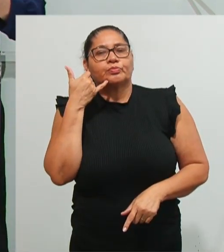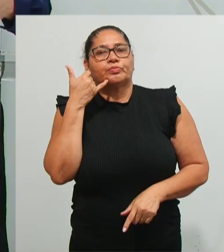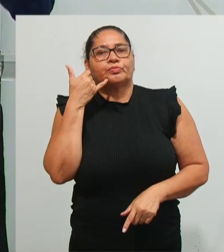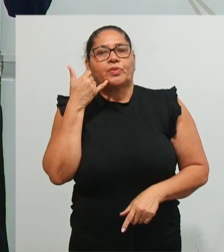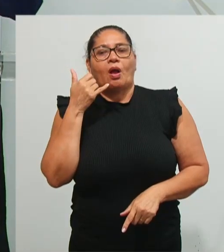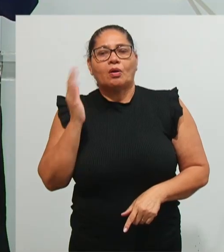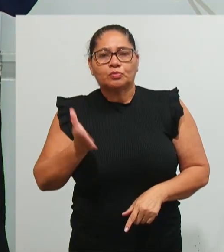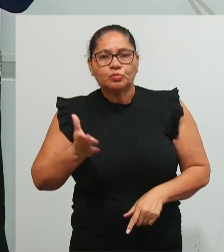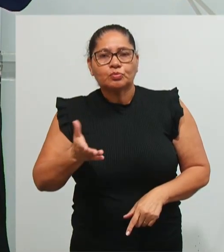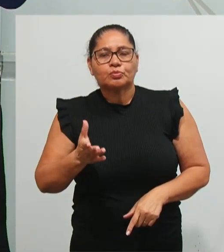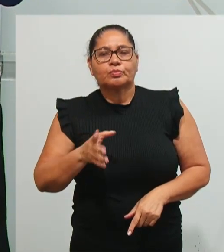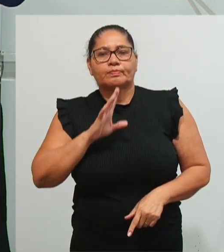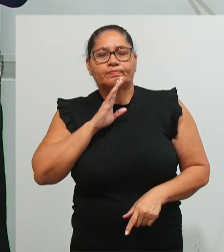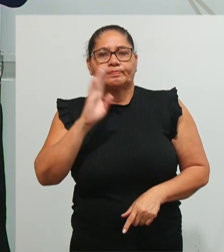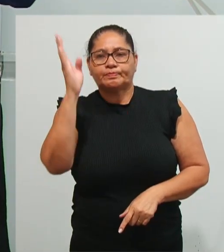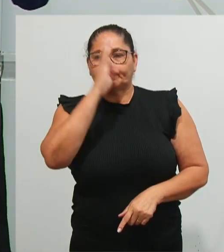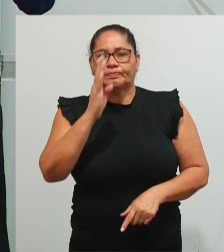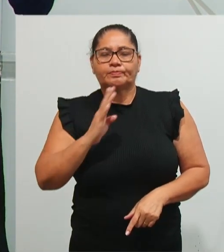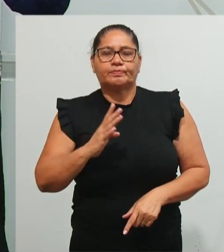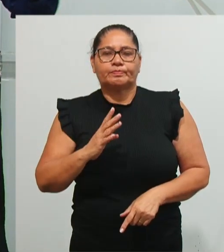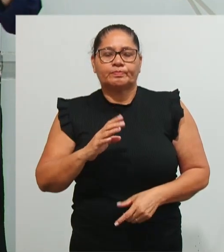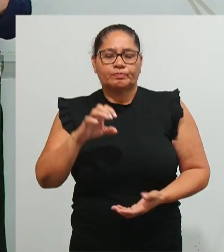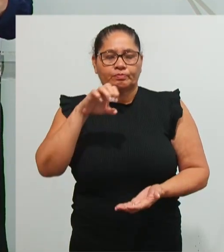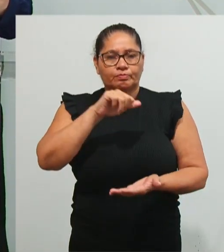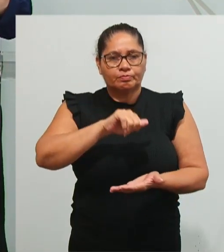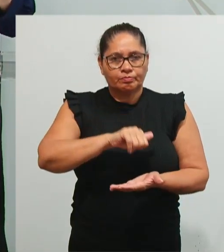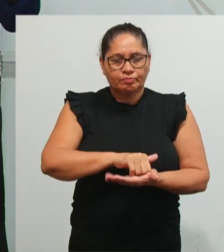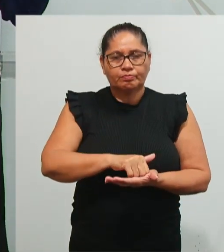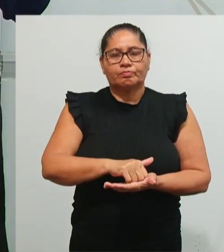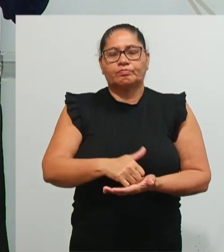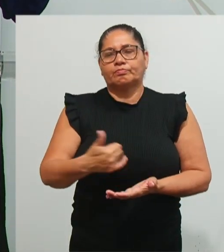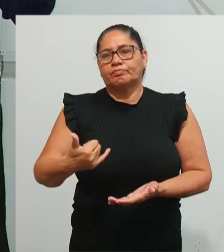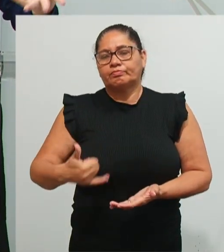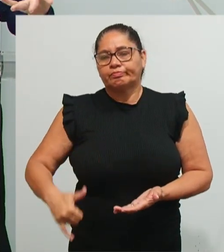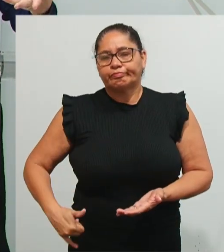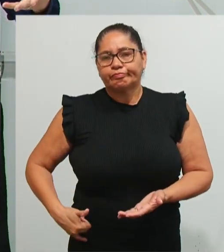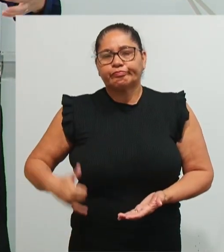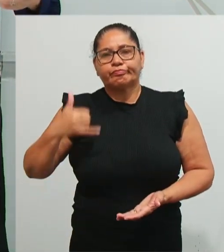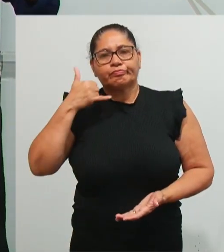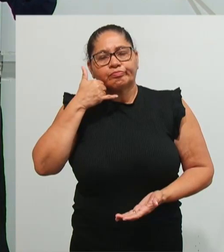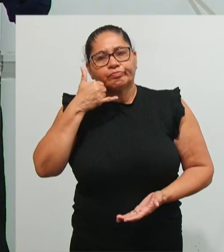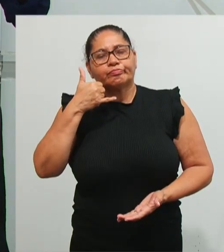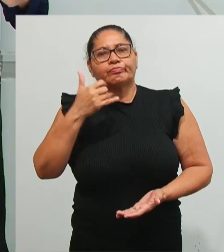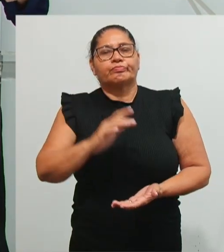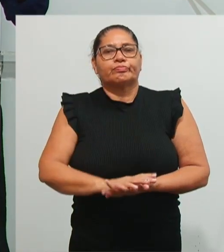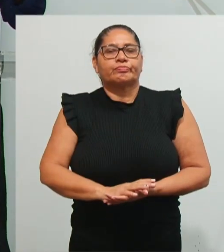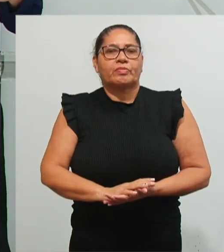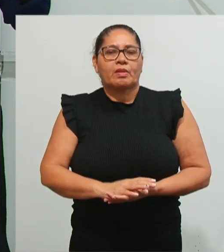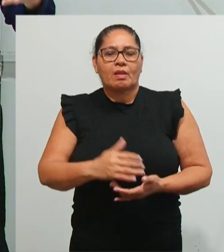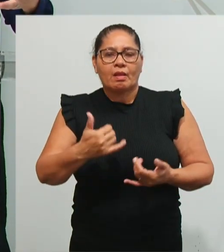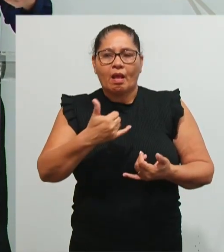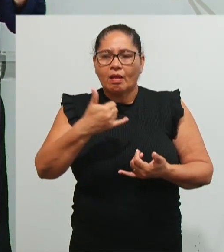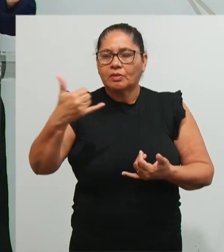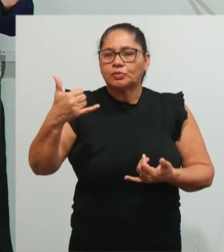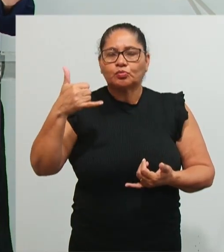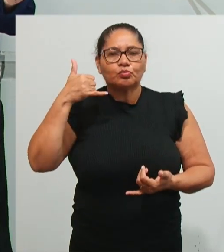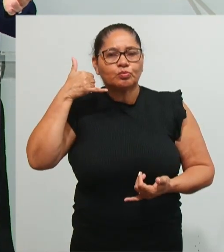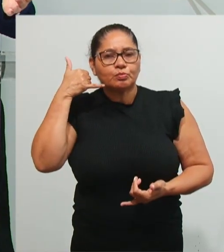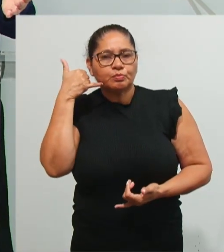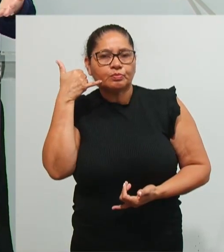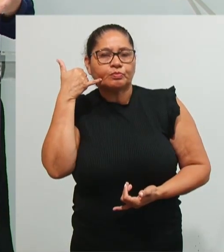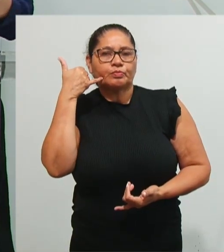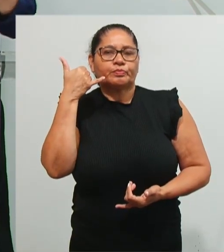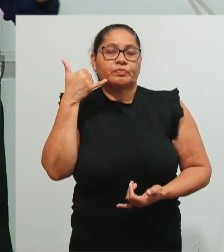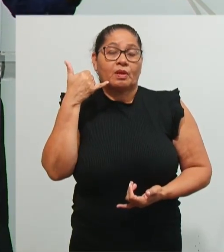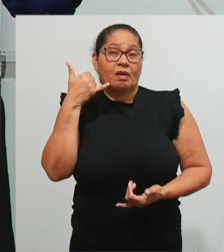Brasil, a gente tinha empresa de telefonia fixa, aparelhos fixos de ligação. Empresas públicas que vão oferecer linhas de telefone. Eu lembro de